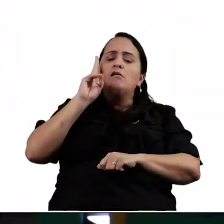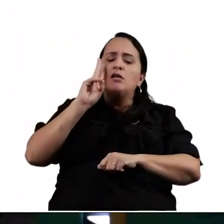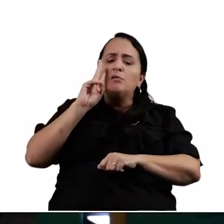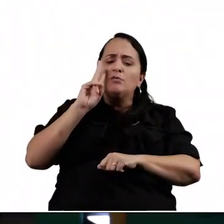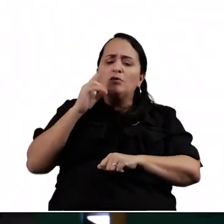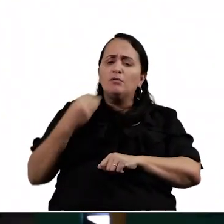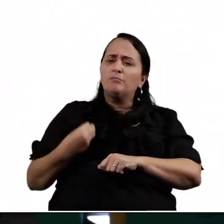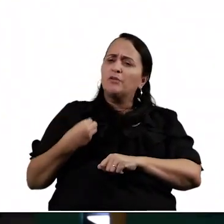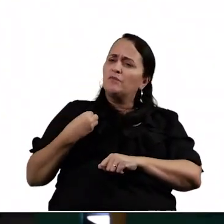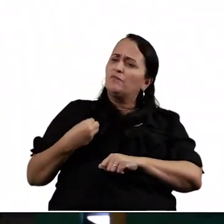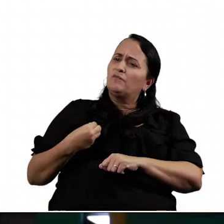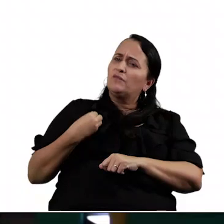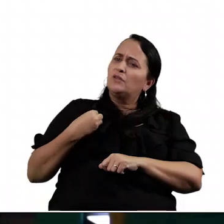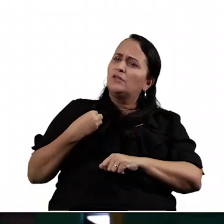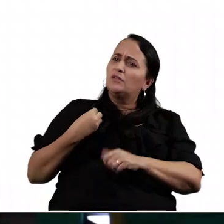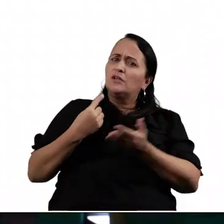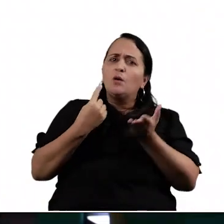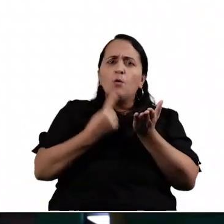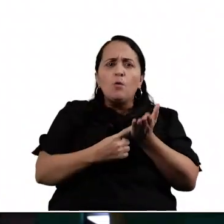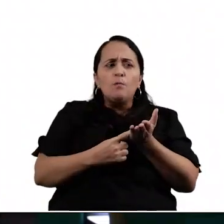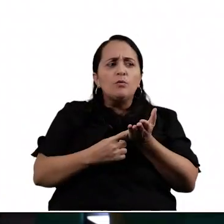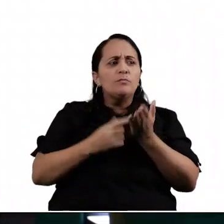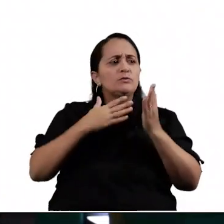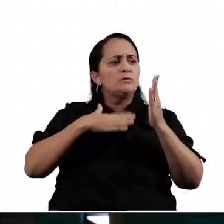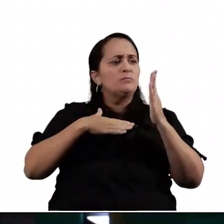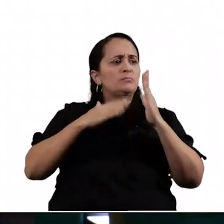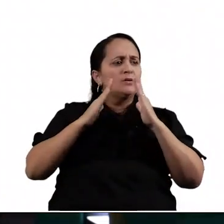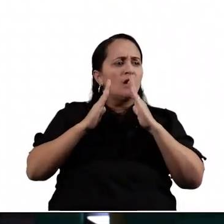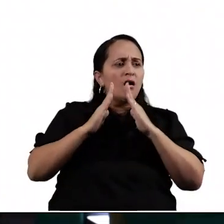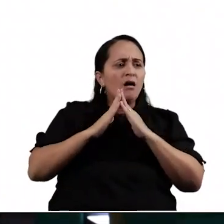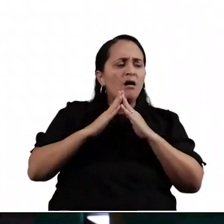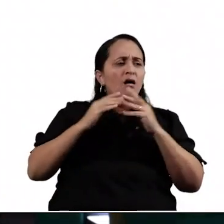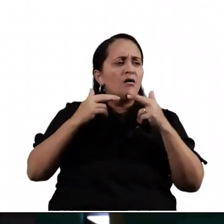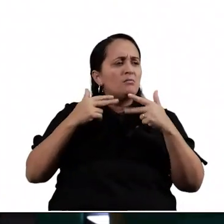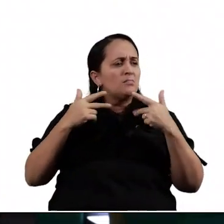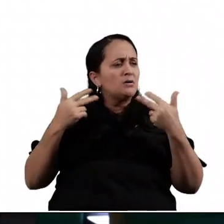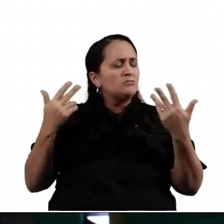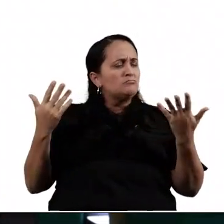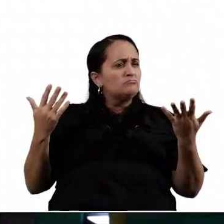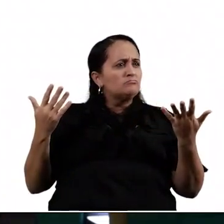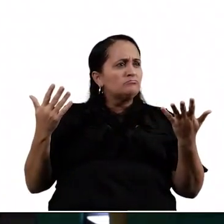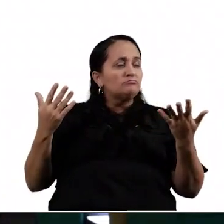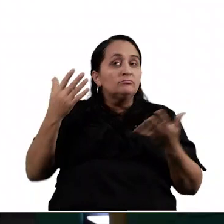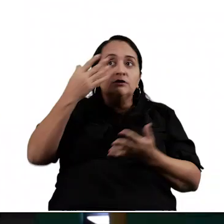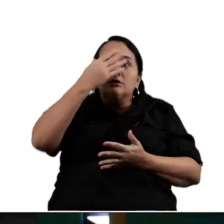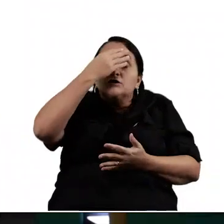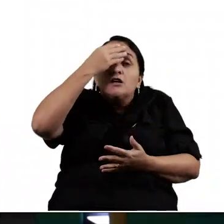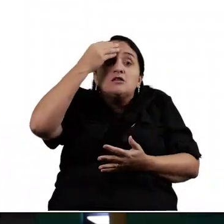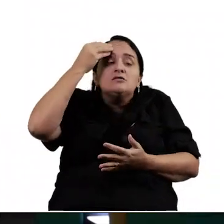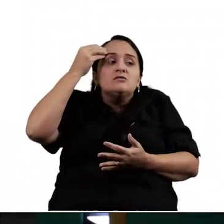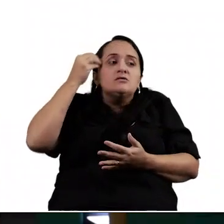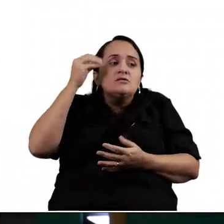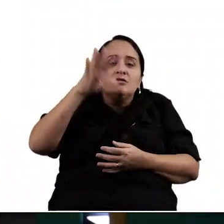vida dos seus compromissos de sua casinha e despediu do público lembrou